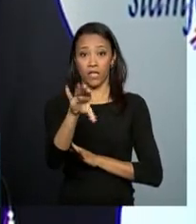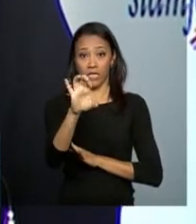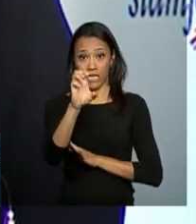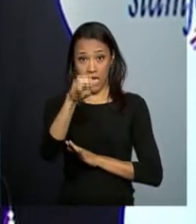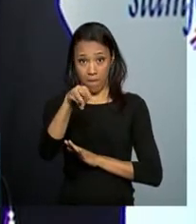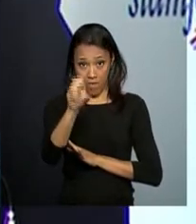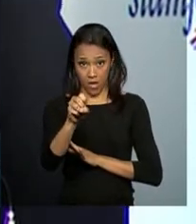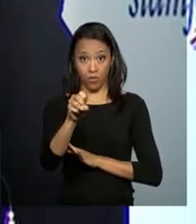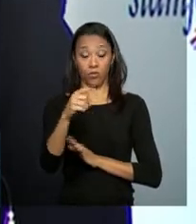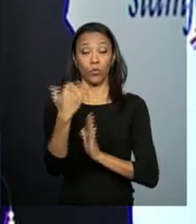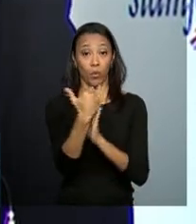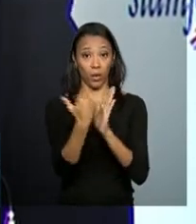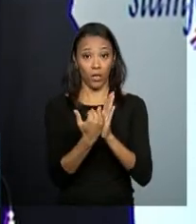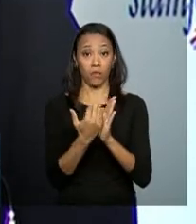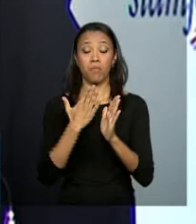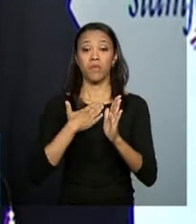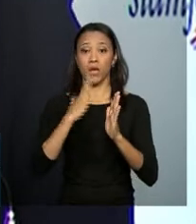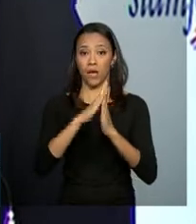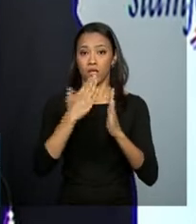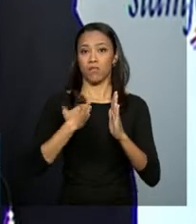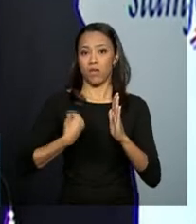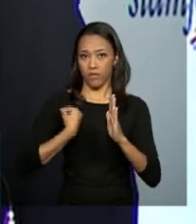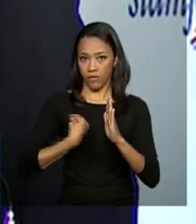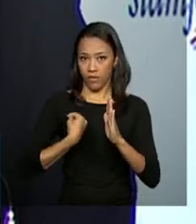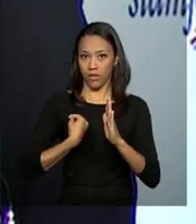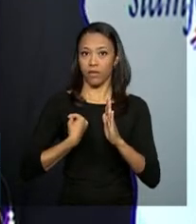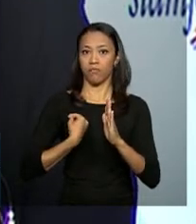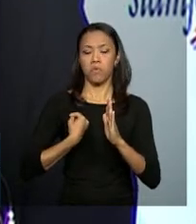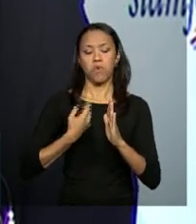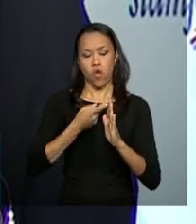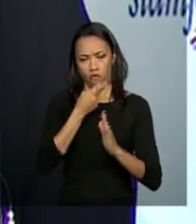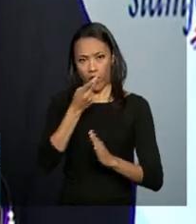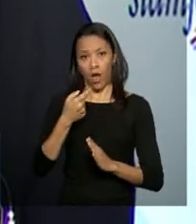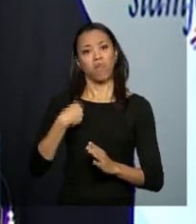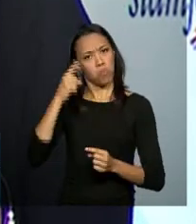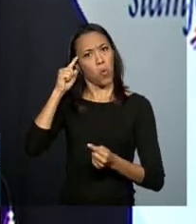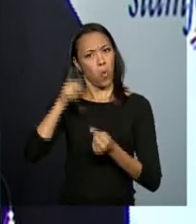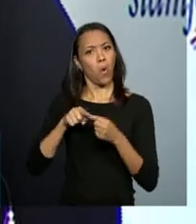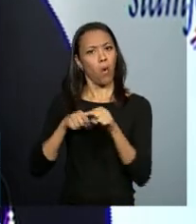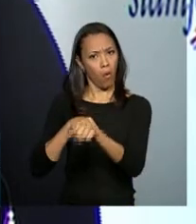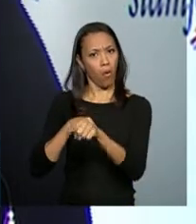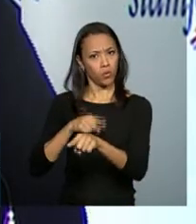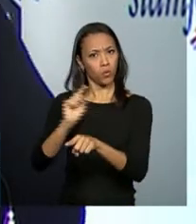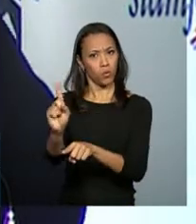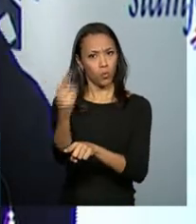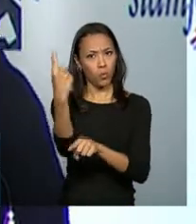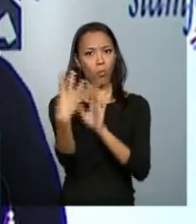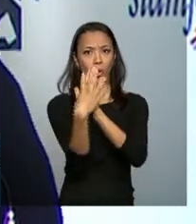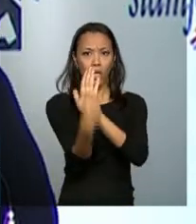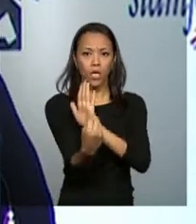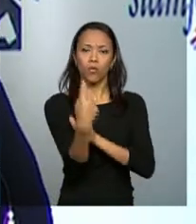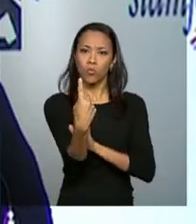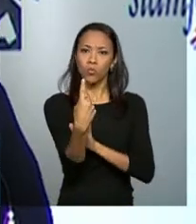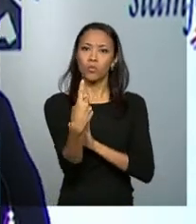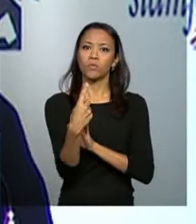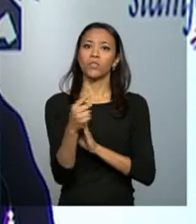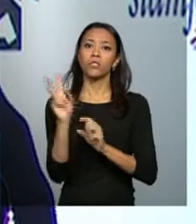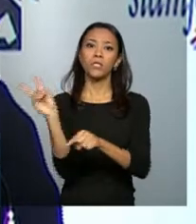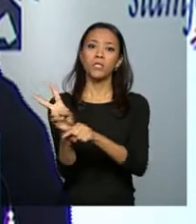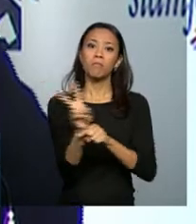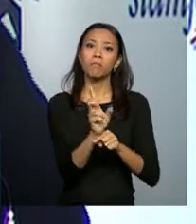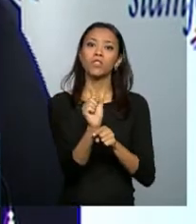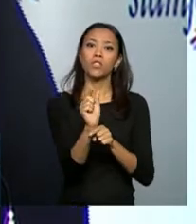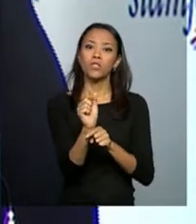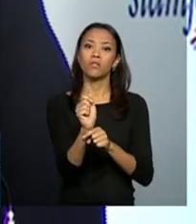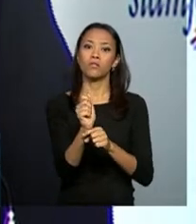quero deixar claro que o governo federal concorda com isso. Aliás, sempre concordamos, desde o início.